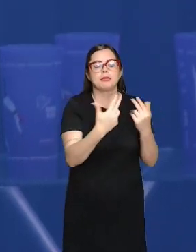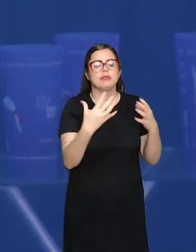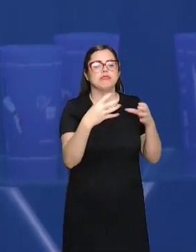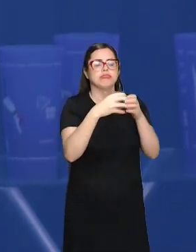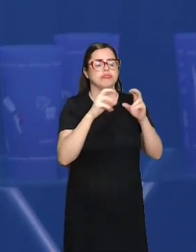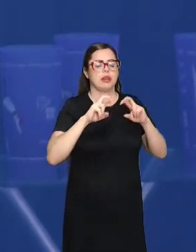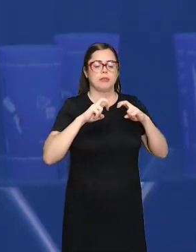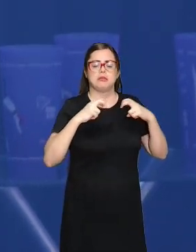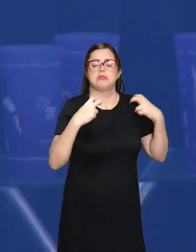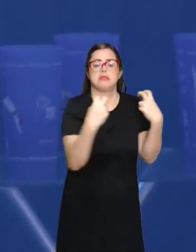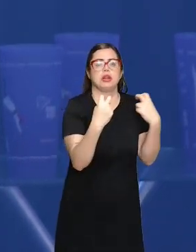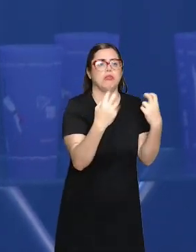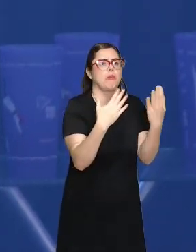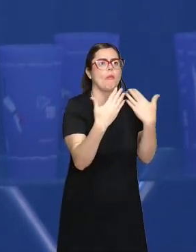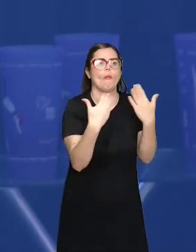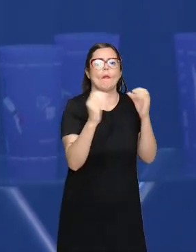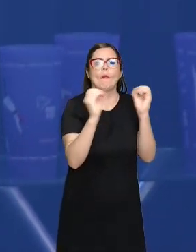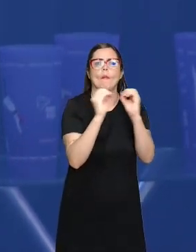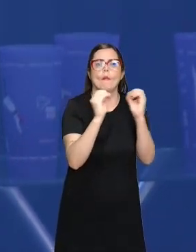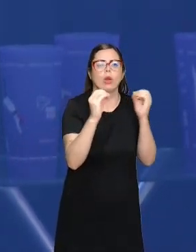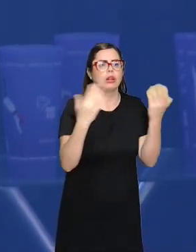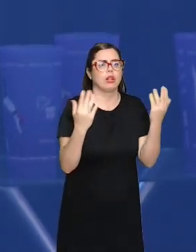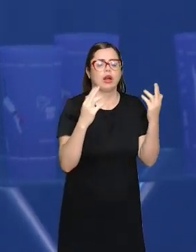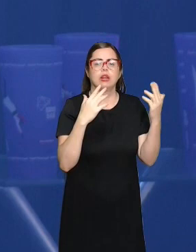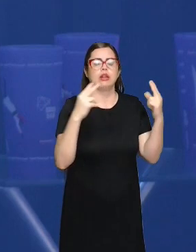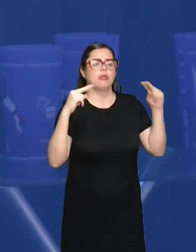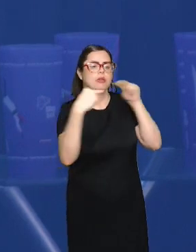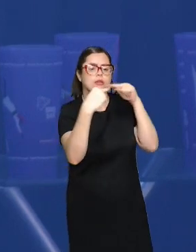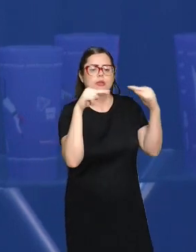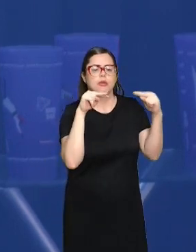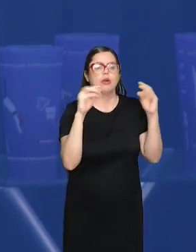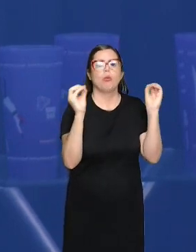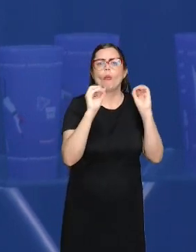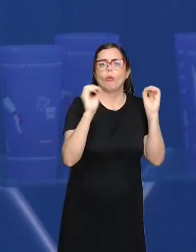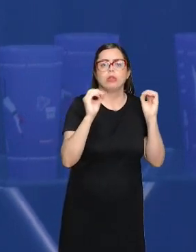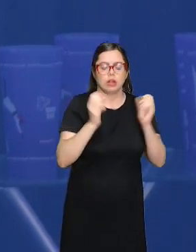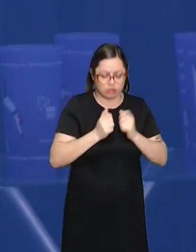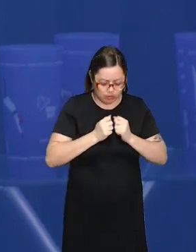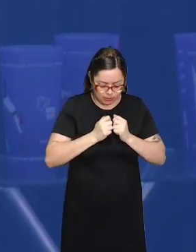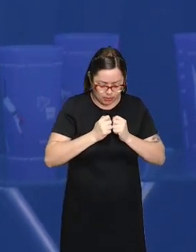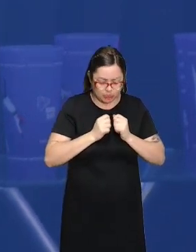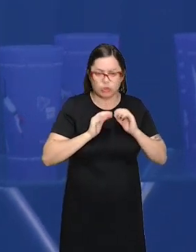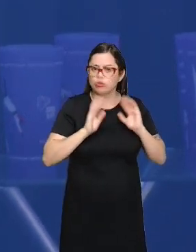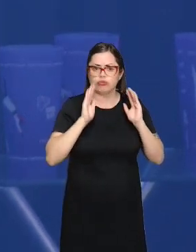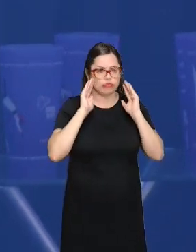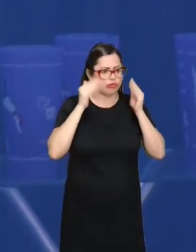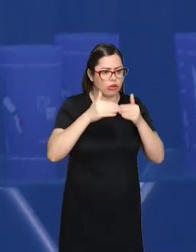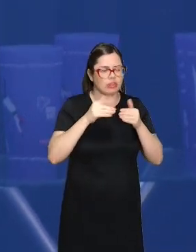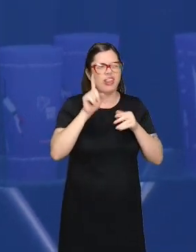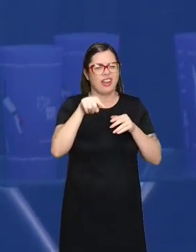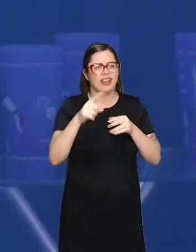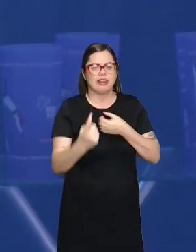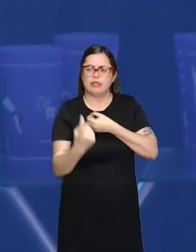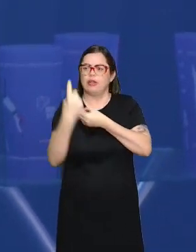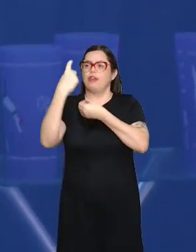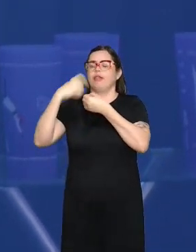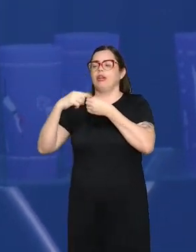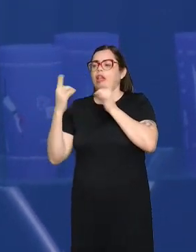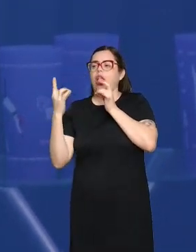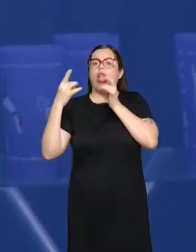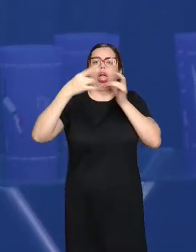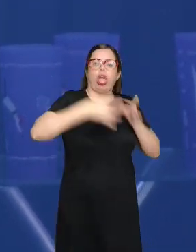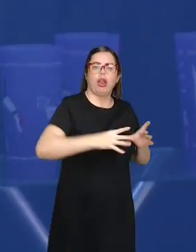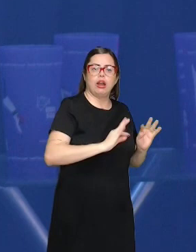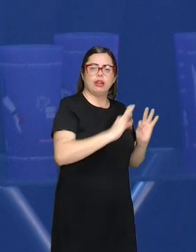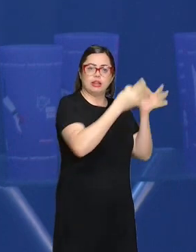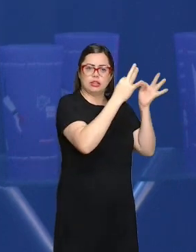não têm uma interação, não têm um tete-a-tete, não têm um olho no olho. Não é que nós precisemos voltar e abandonar as tecnologias, mas